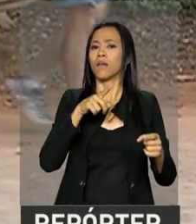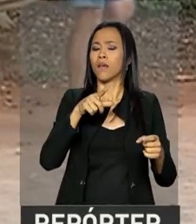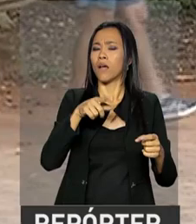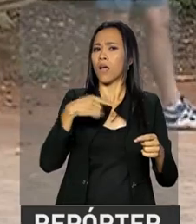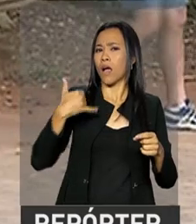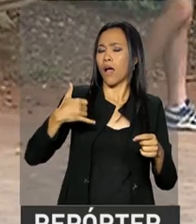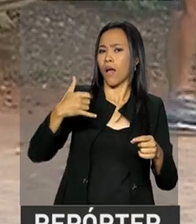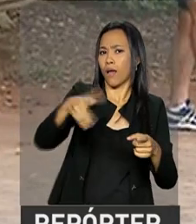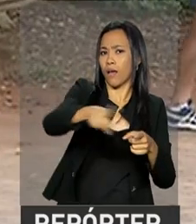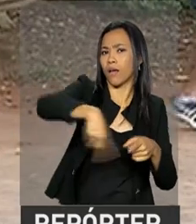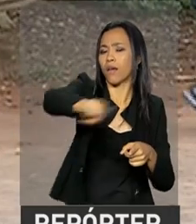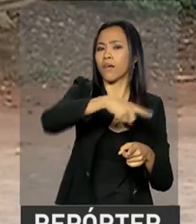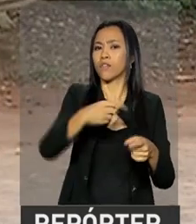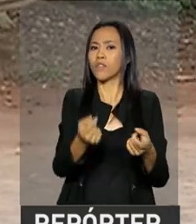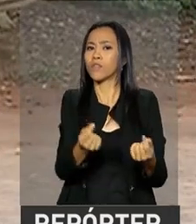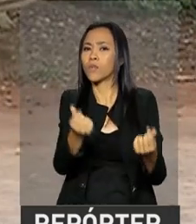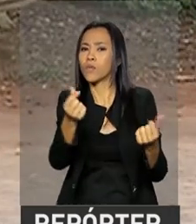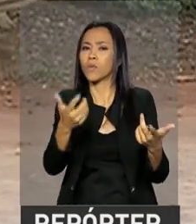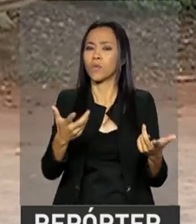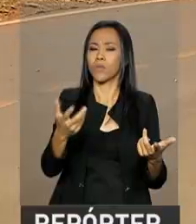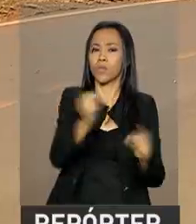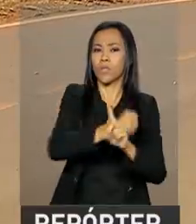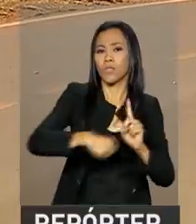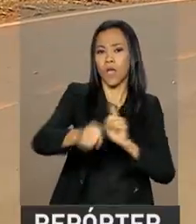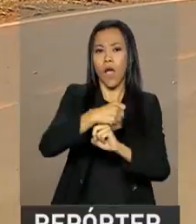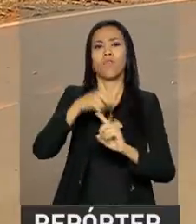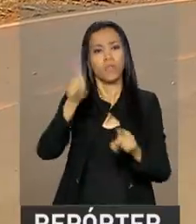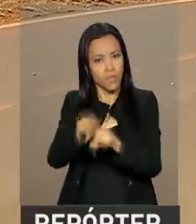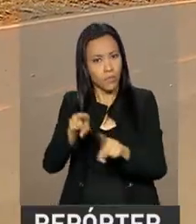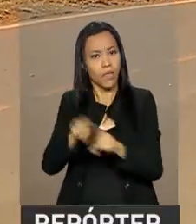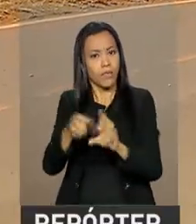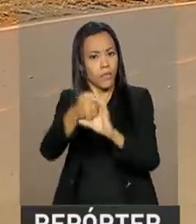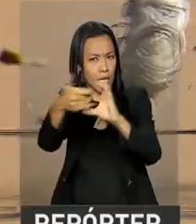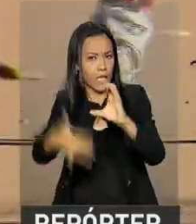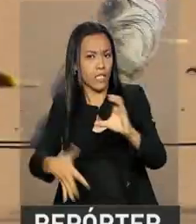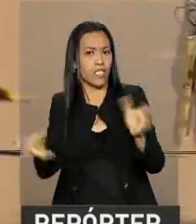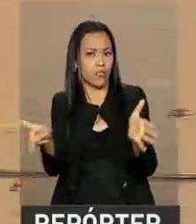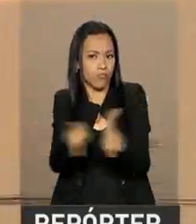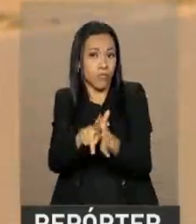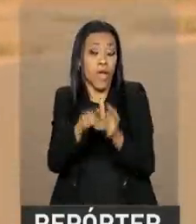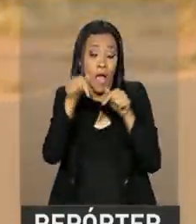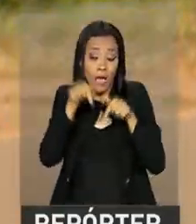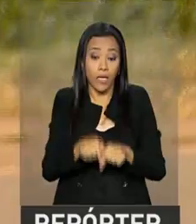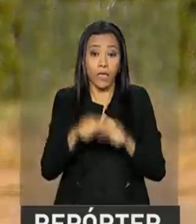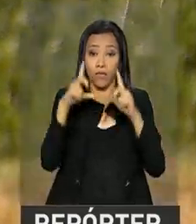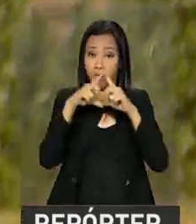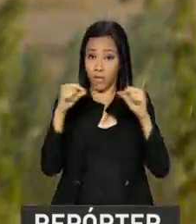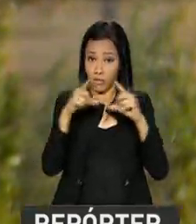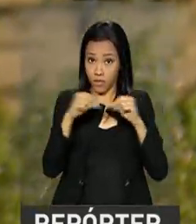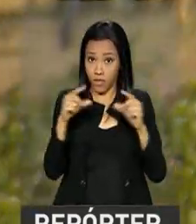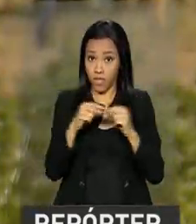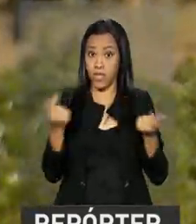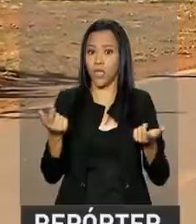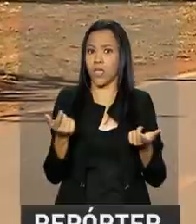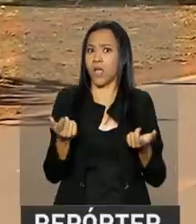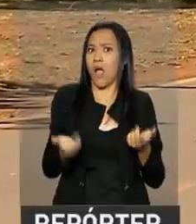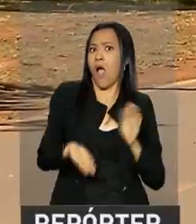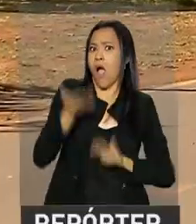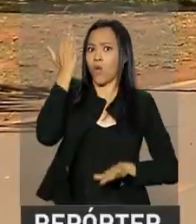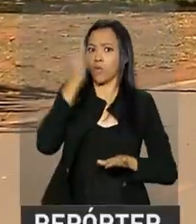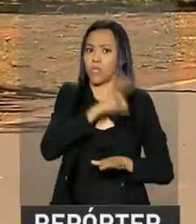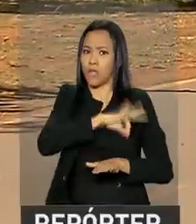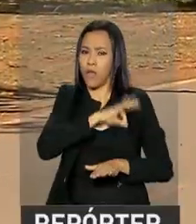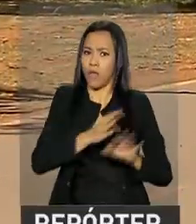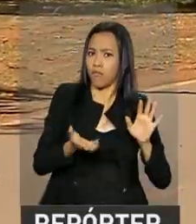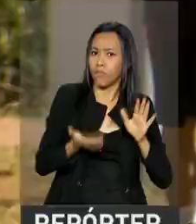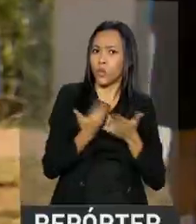social com as atividades físicas e esportivas o que leva o distrito Federal uma das regiões com renda per capita e escolaridade mais altas do